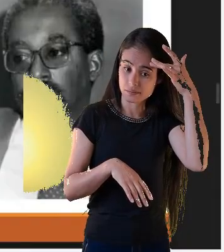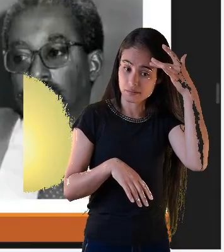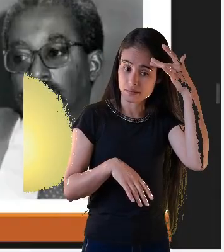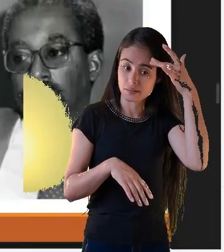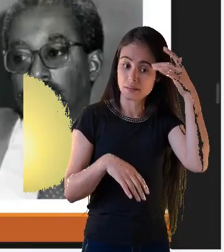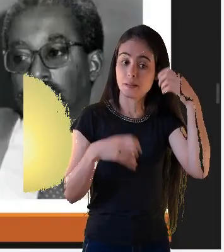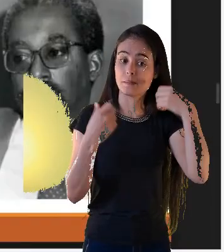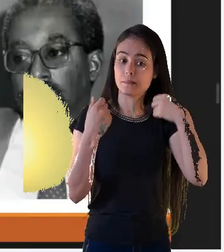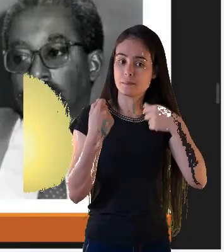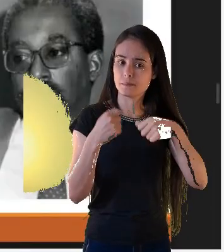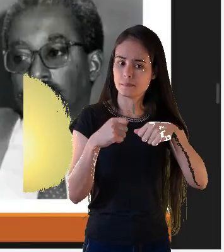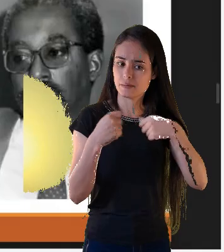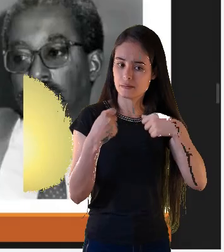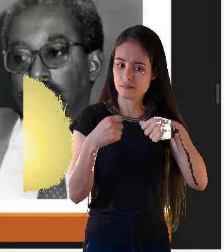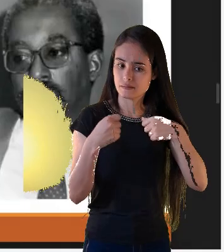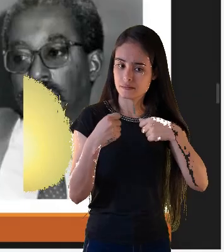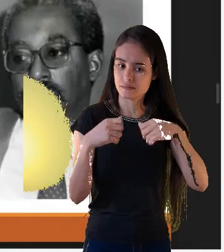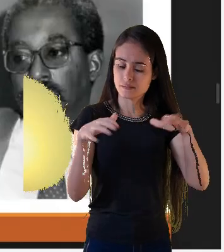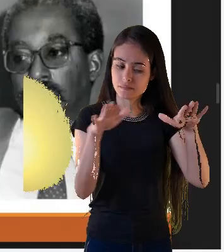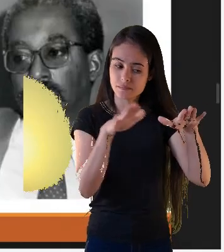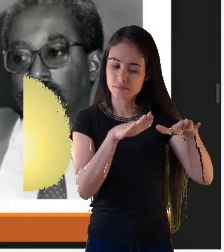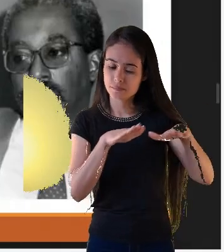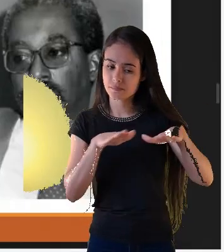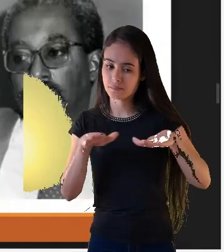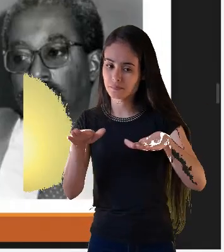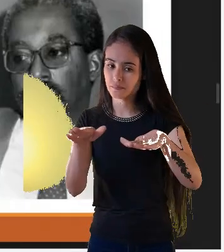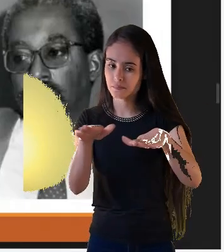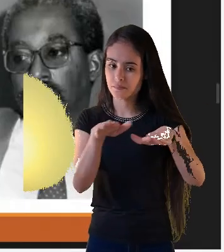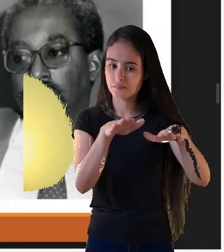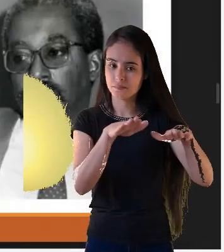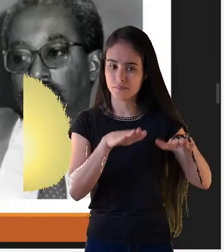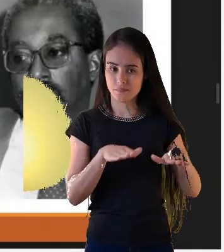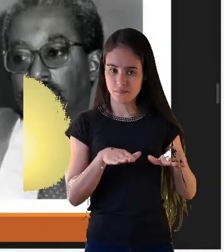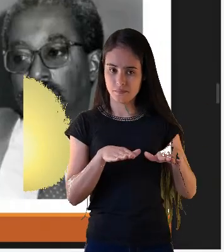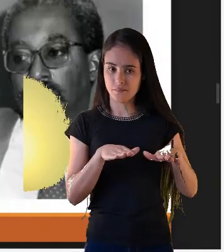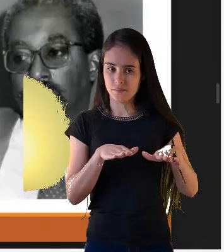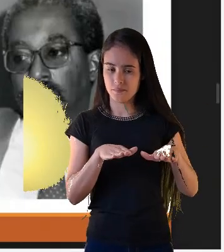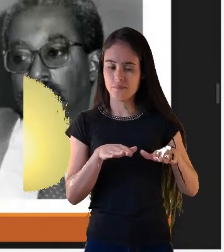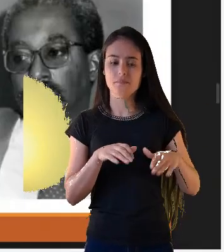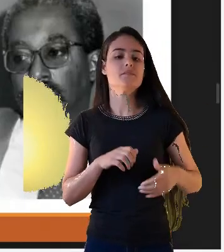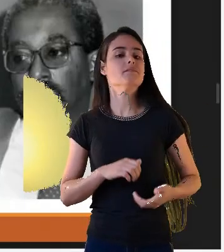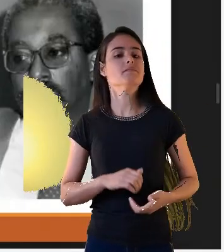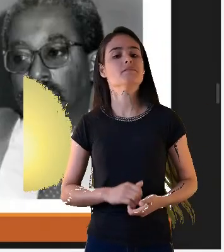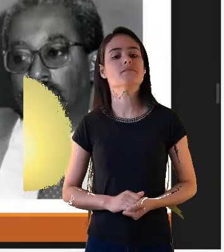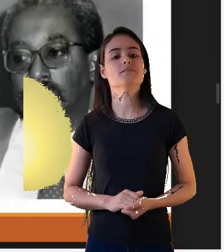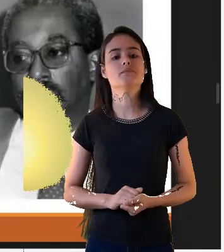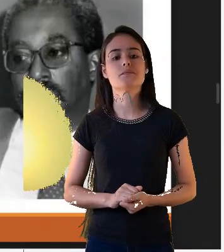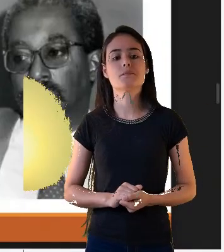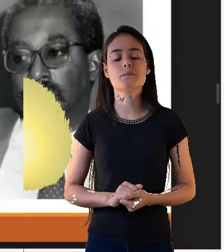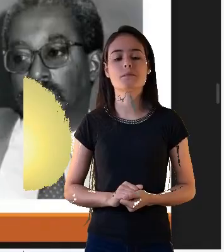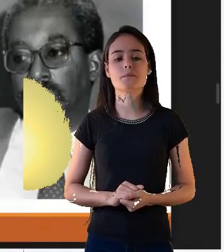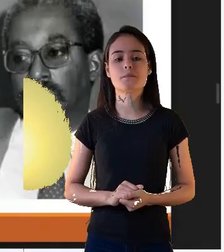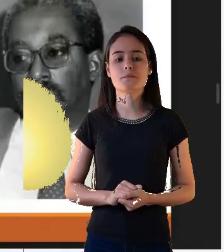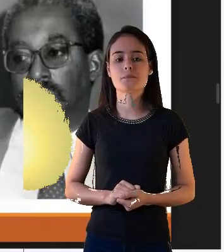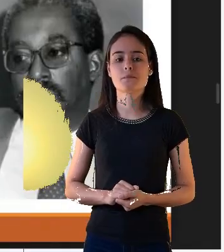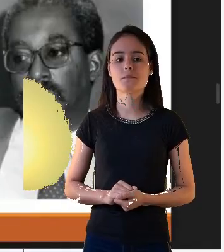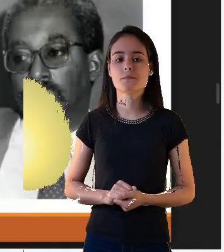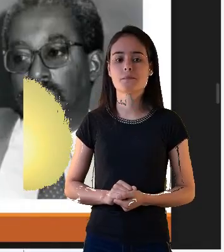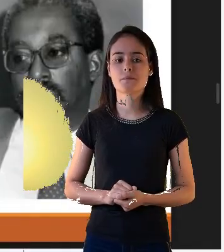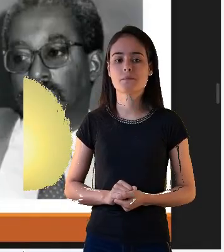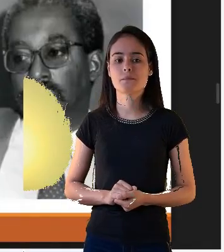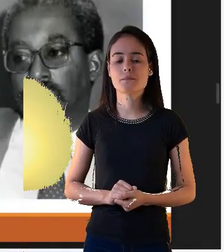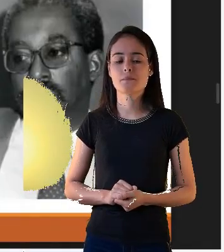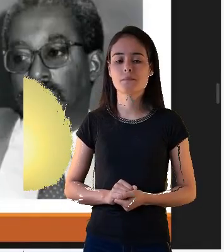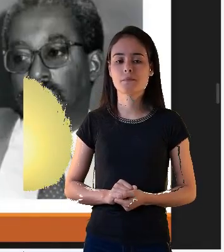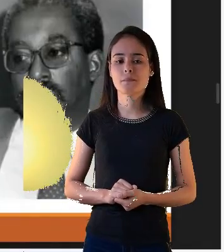tem o racismo religioso e crimes de intolerância religiosa também, né? Então,